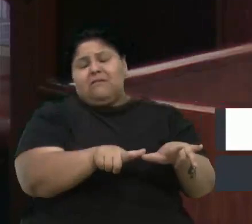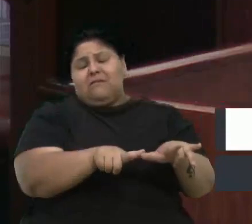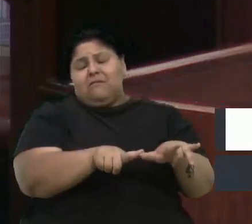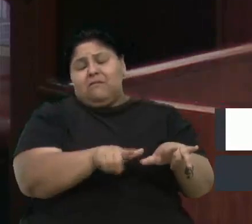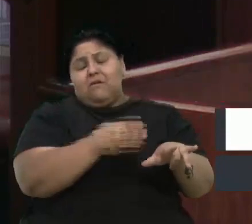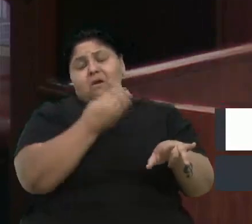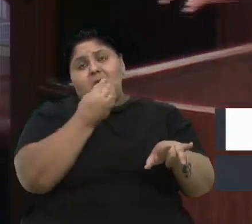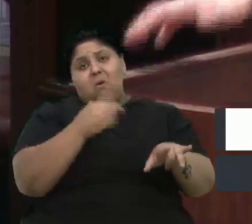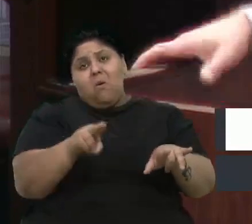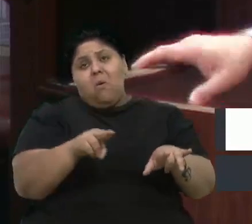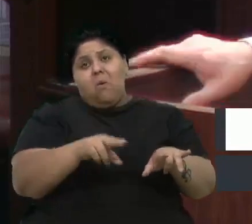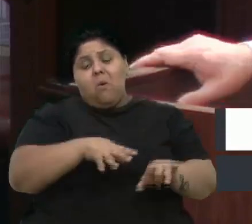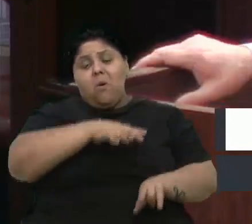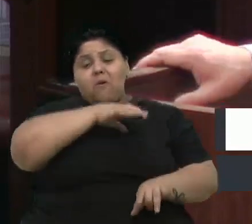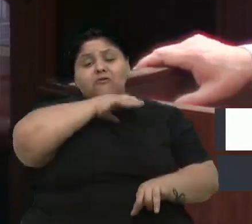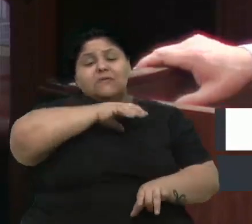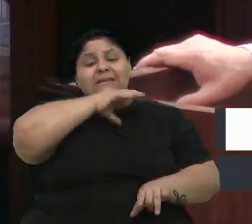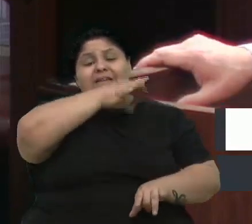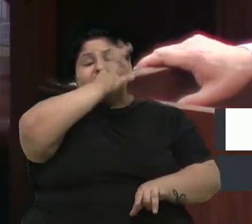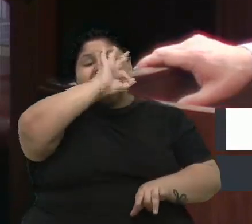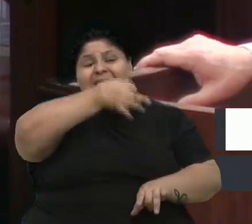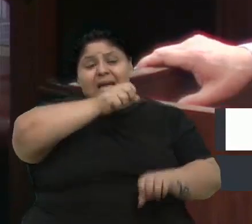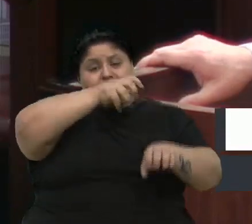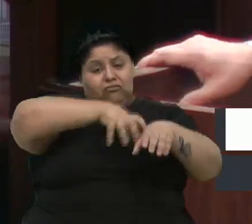tenha um terreno apropriado ali ao entorno.